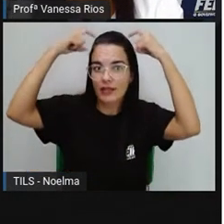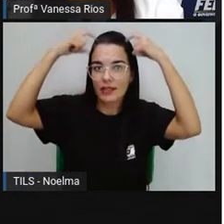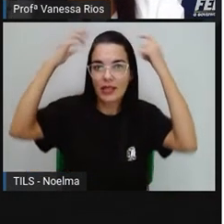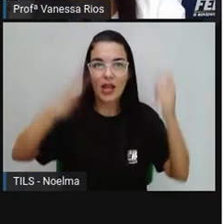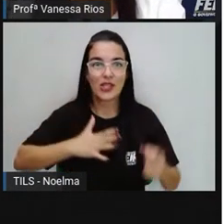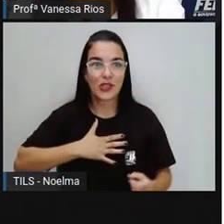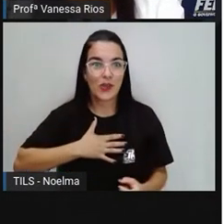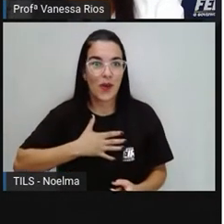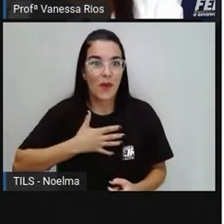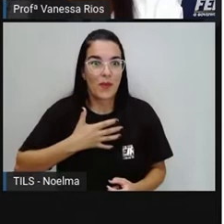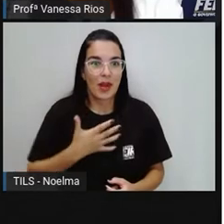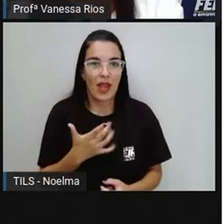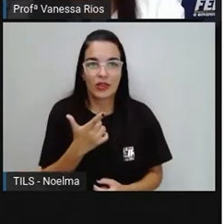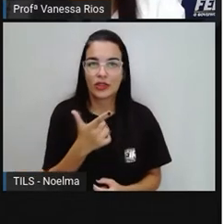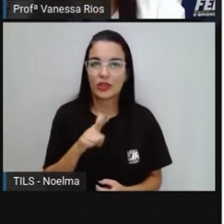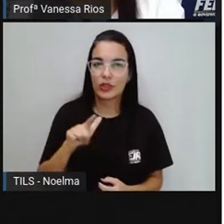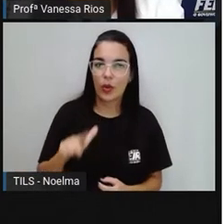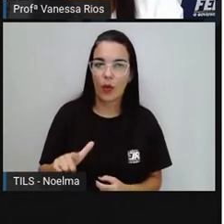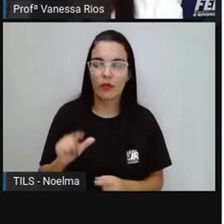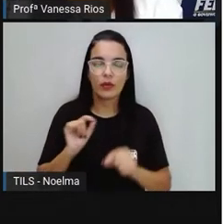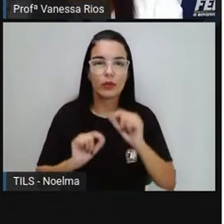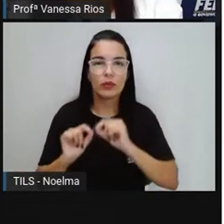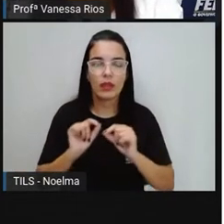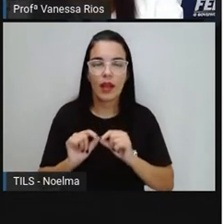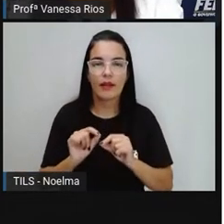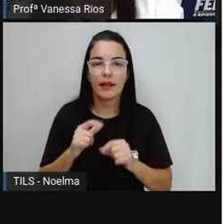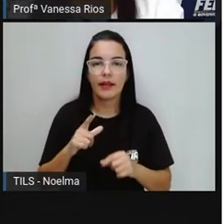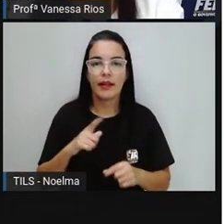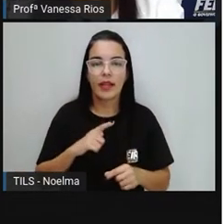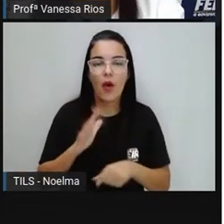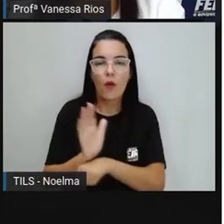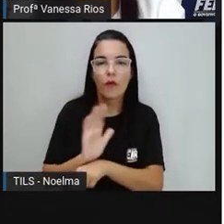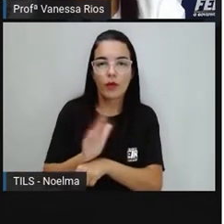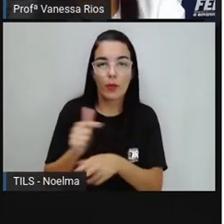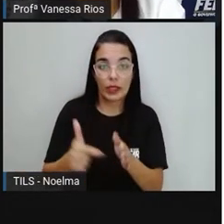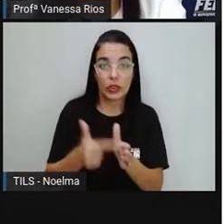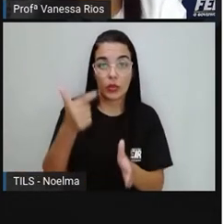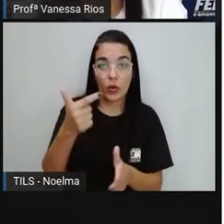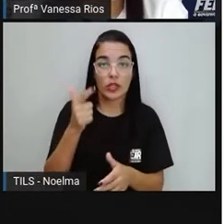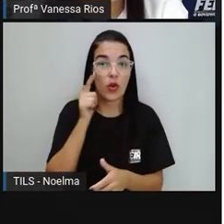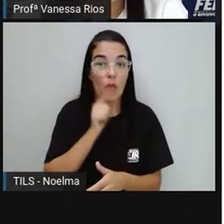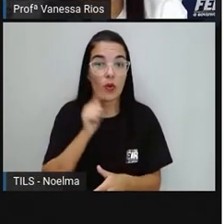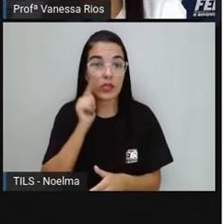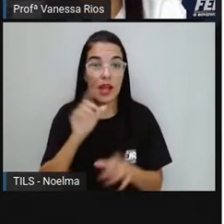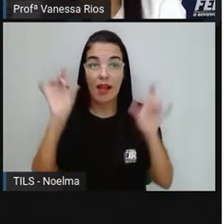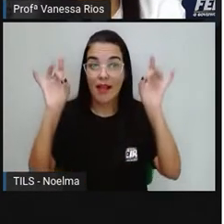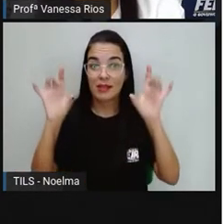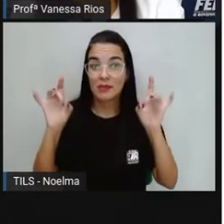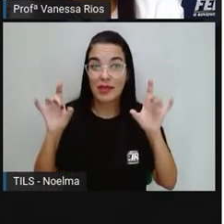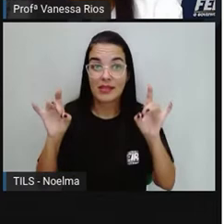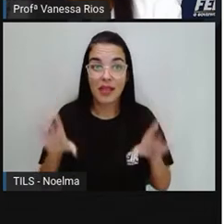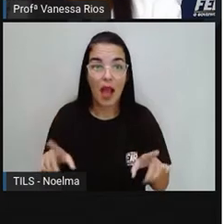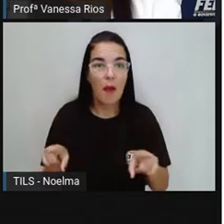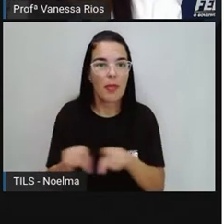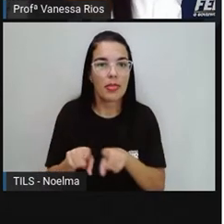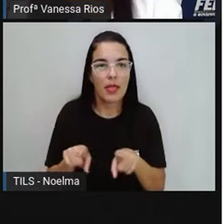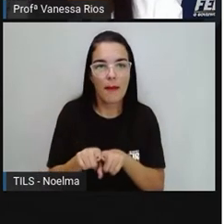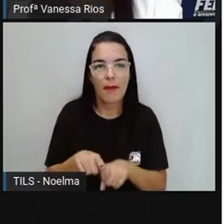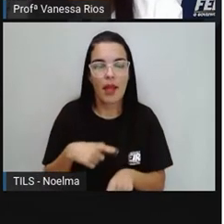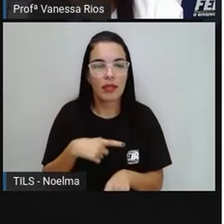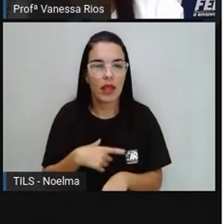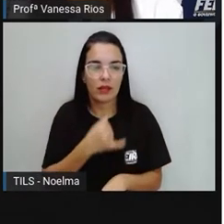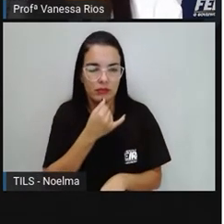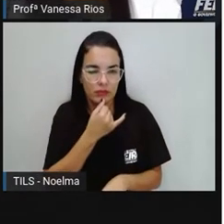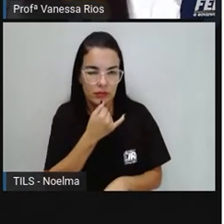vez. Os Incríveis 2 consegue ser algo especial e nostálgico pelo tempo de espera por